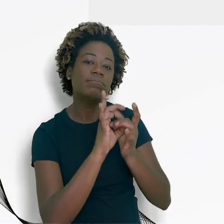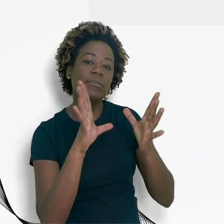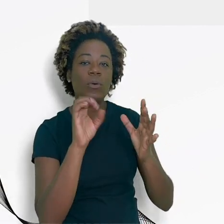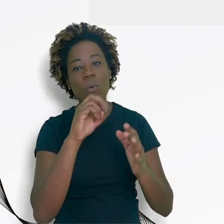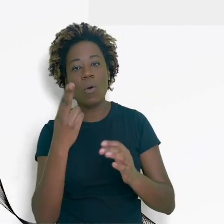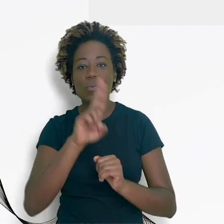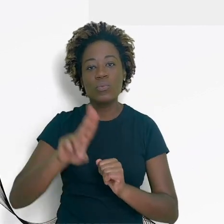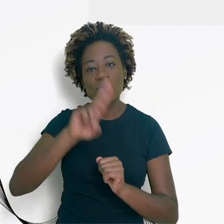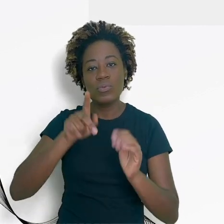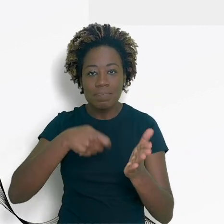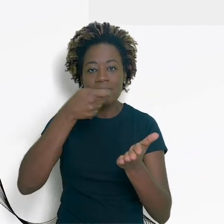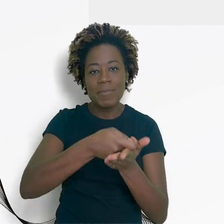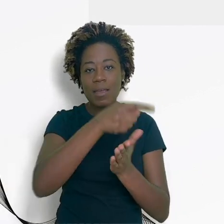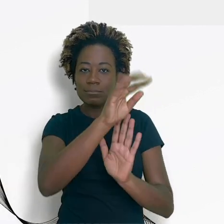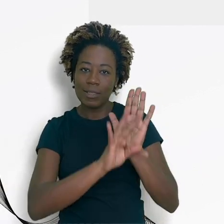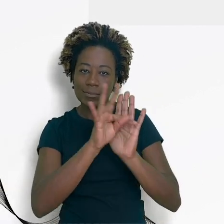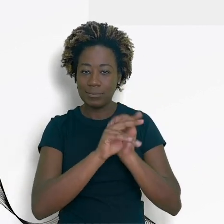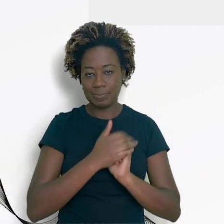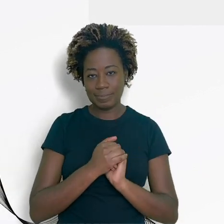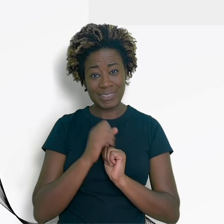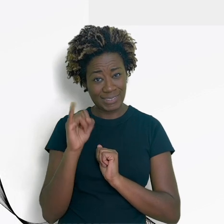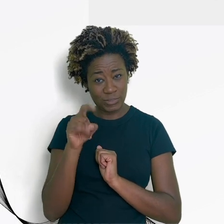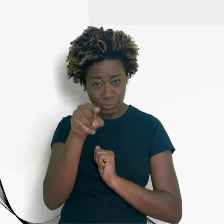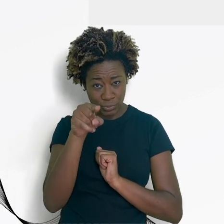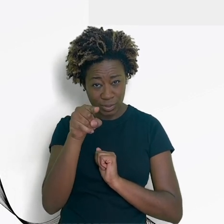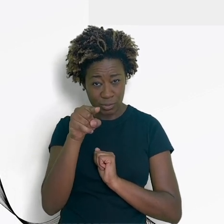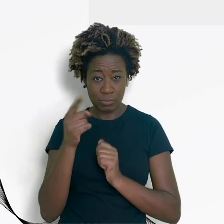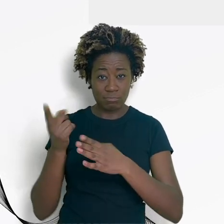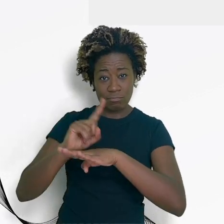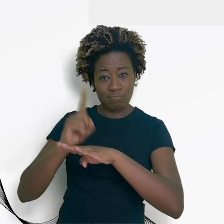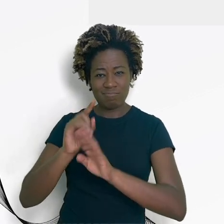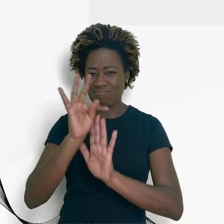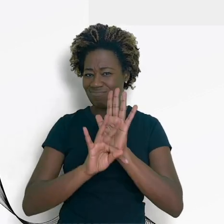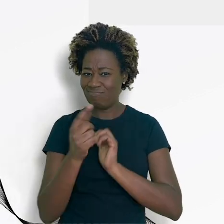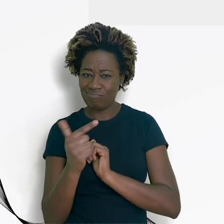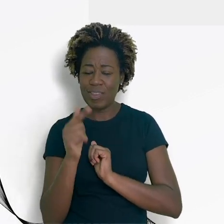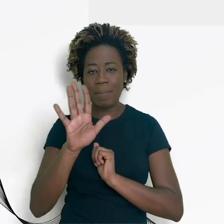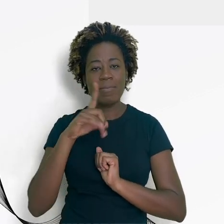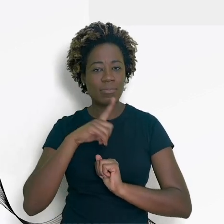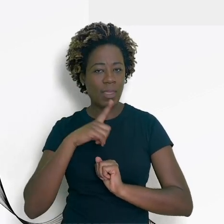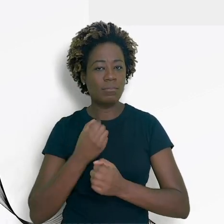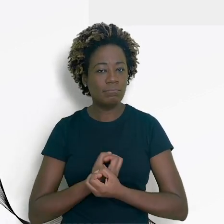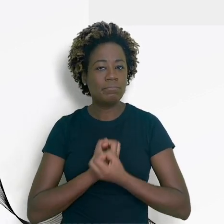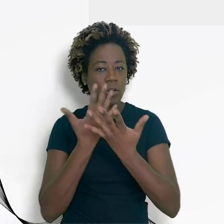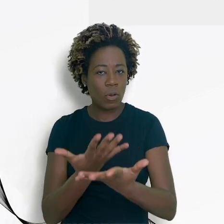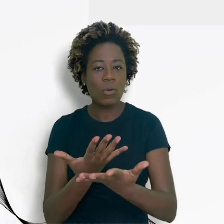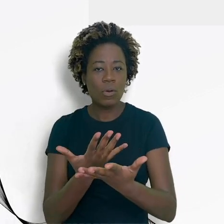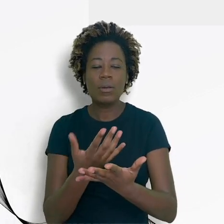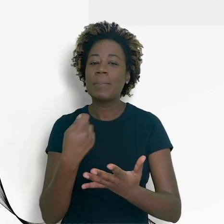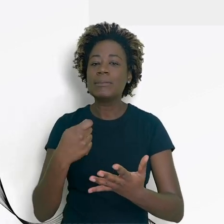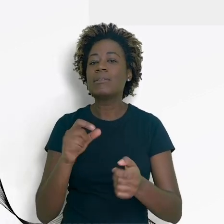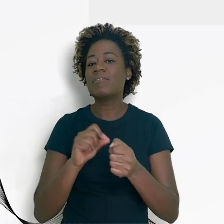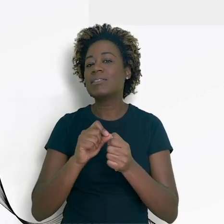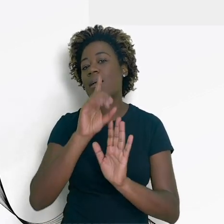ou pagar pelo uso daquele texto. Quando seu espetáculo ele não tem texto, mas ainda assim ele é uma obra, porque é uma obra, você